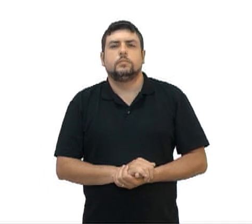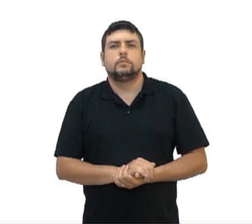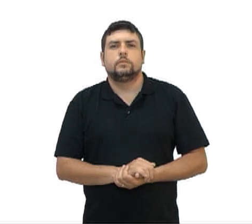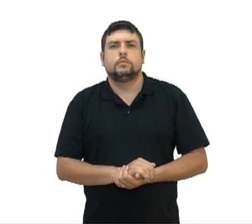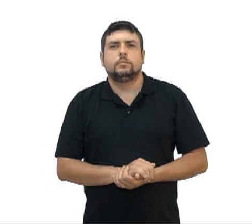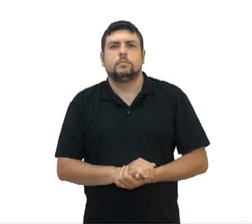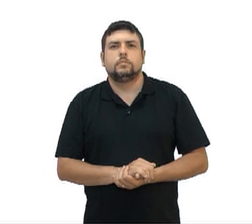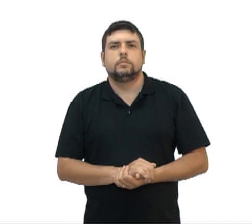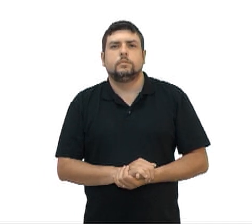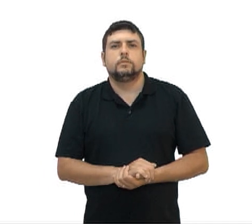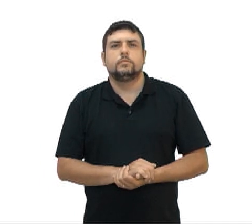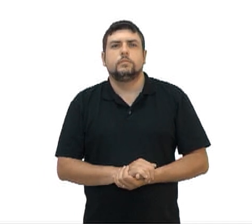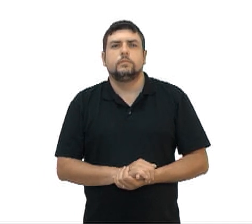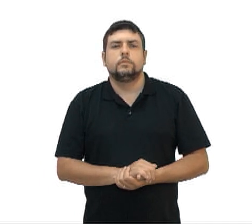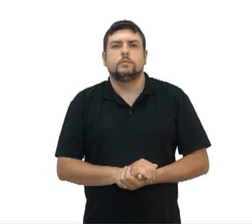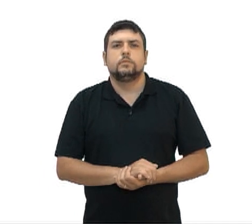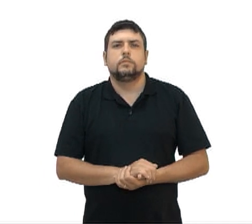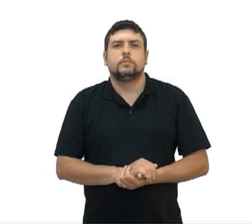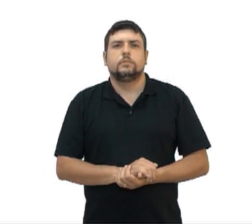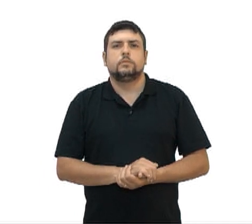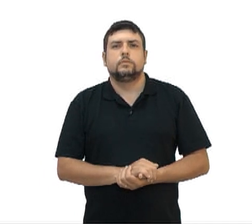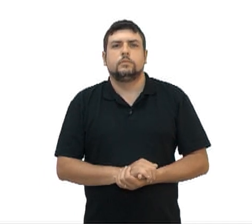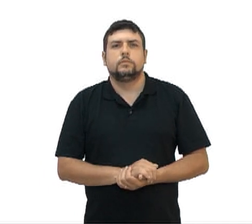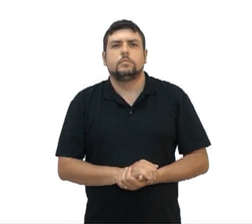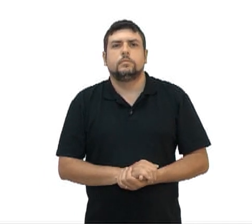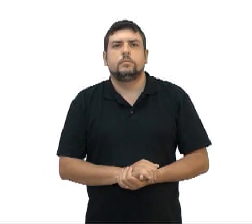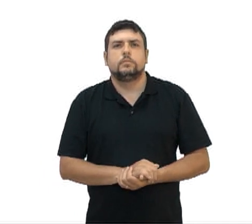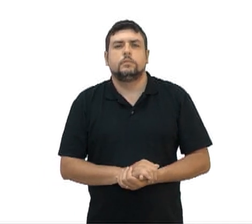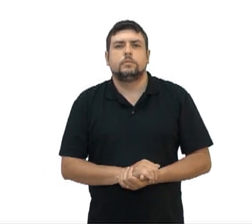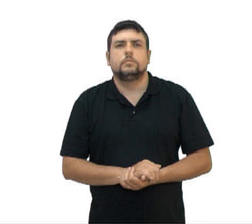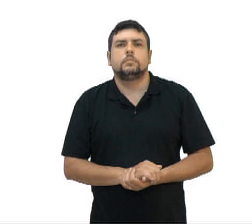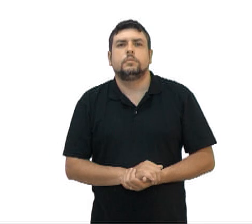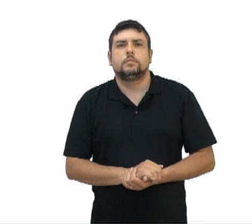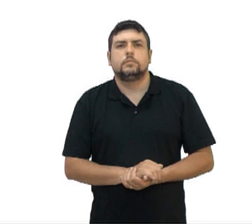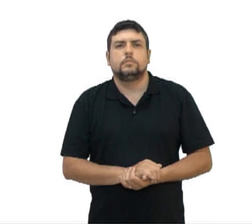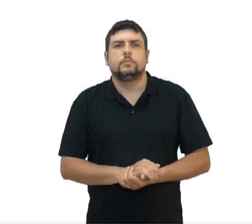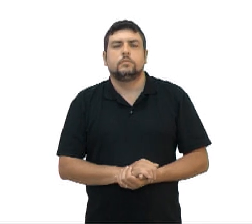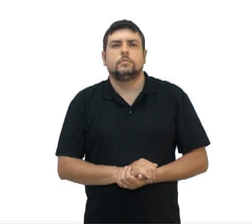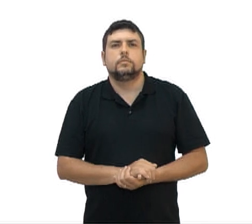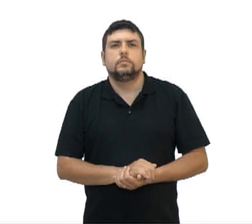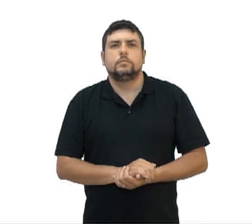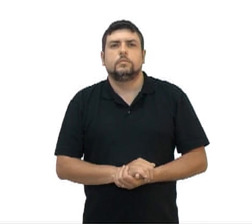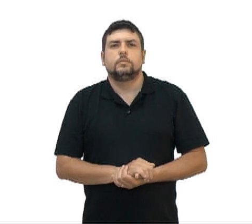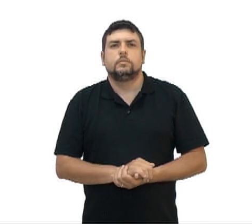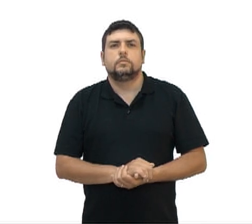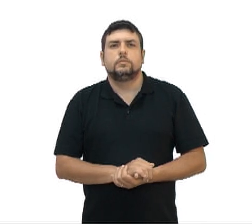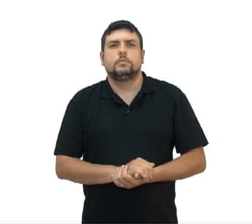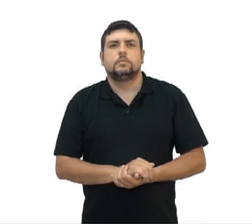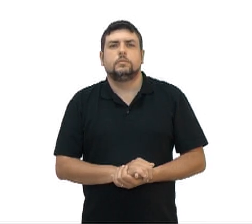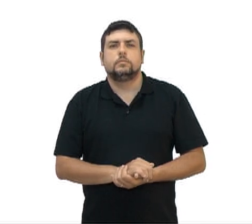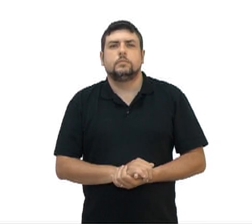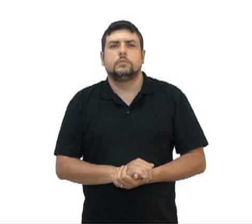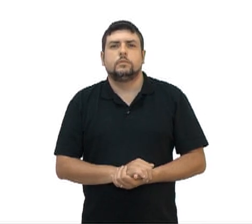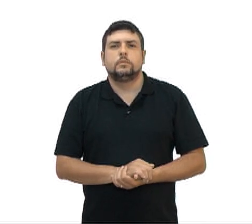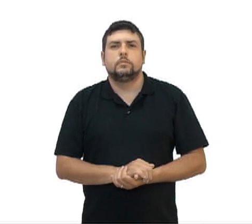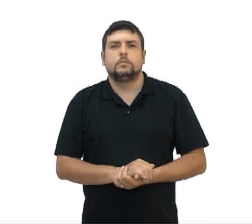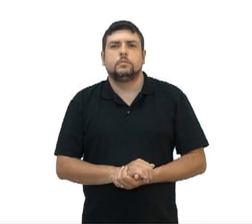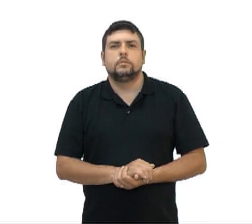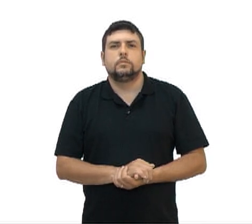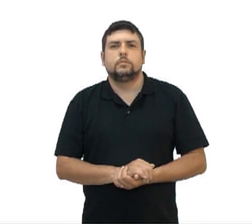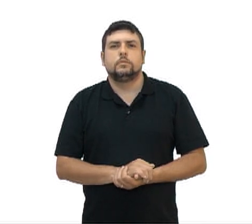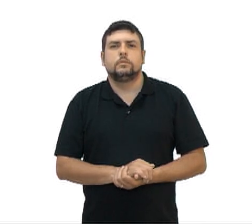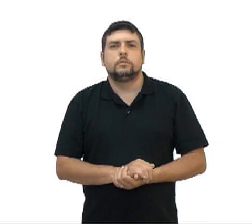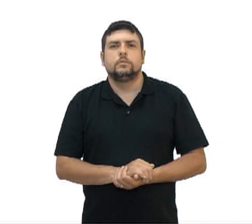maior. Ou do primeiro para o segundo. Primeiro, 4 raiz de 3. O segundo é